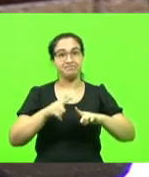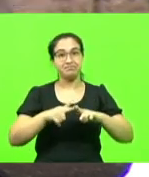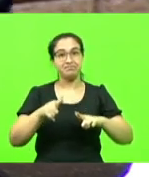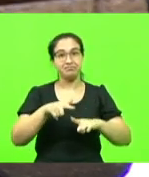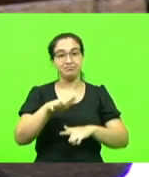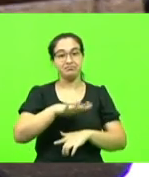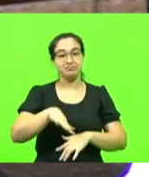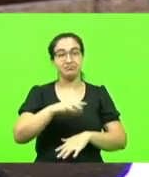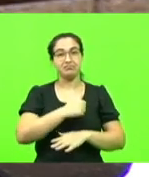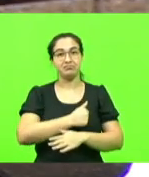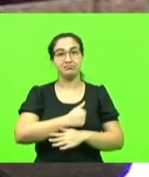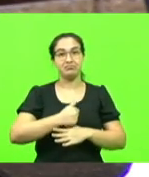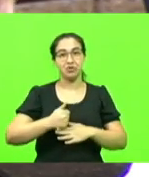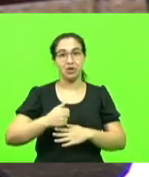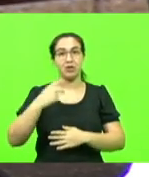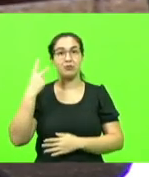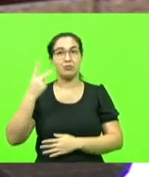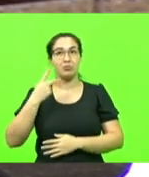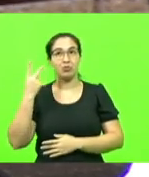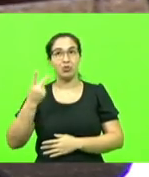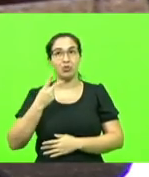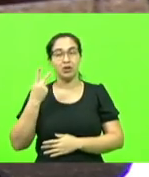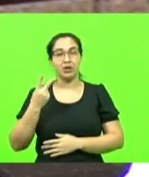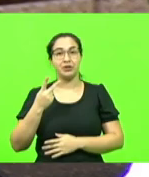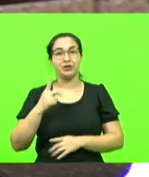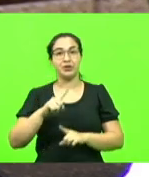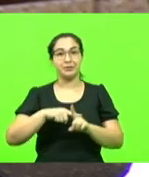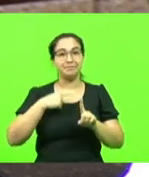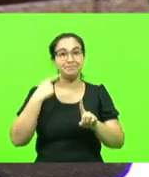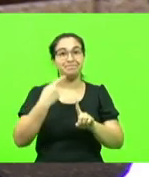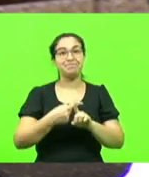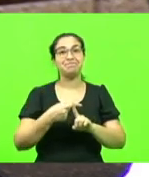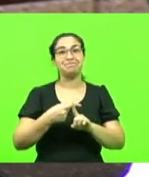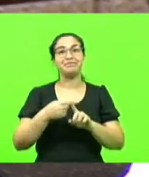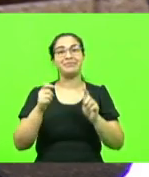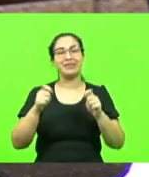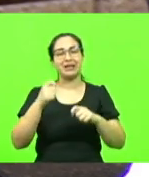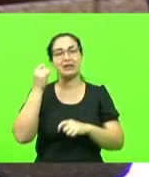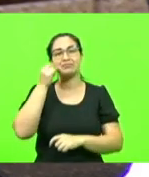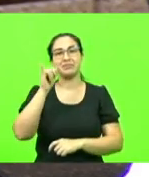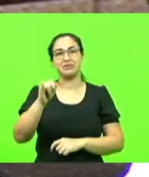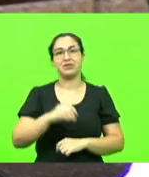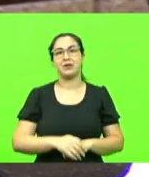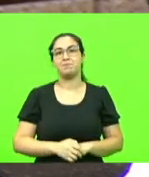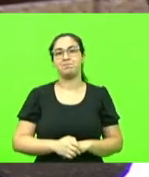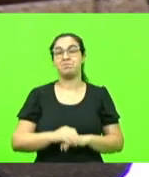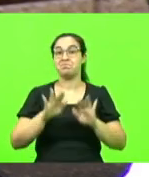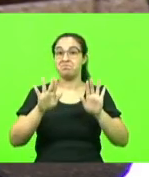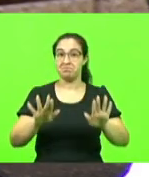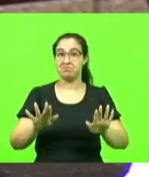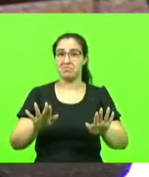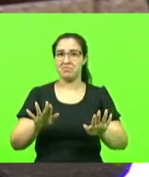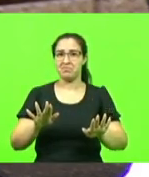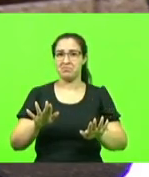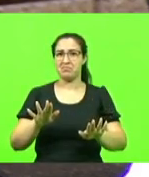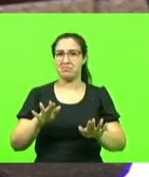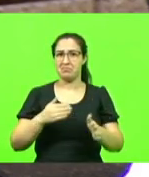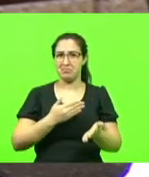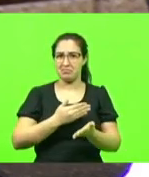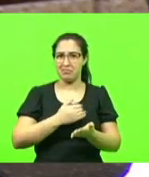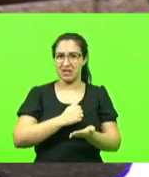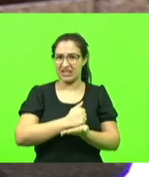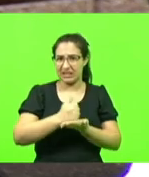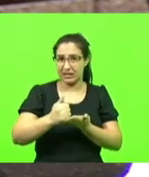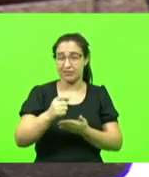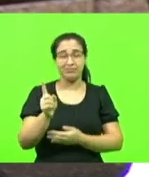moral, a crise política que se somou era evitável. Mas ainda não é tarde. Nós podemos evitar o quanto antes. O quanto